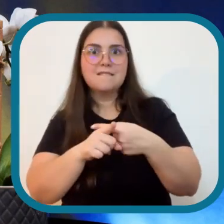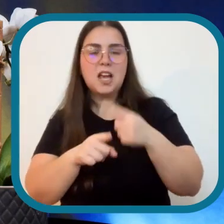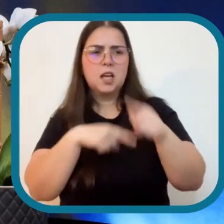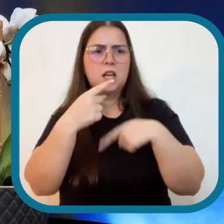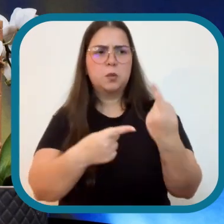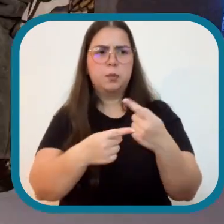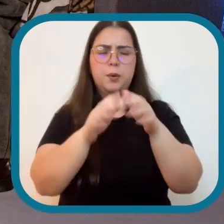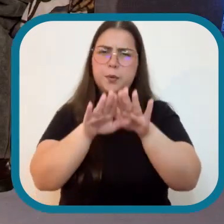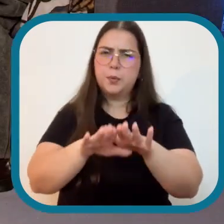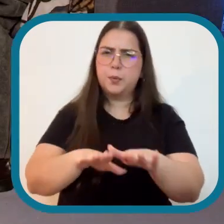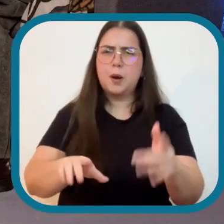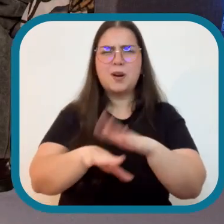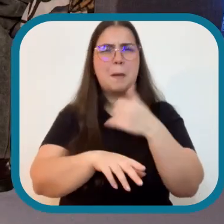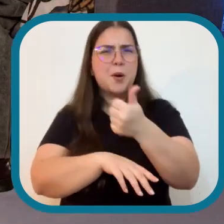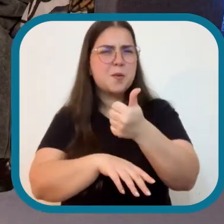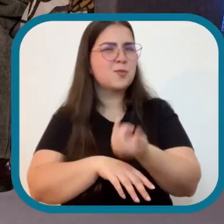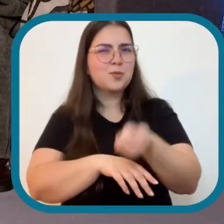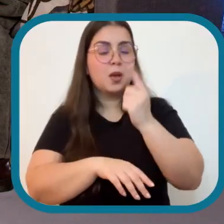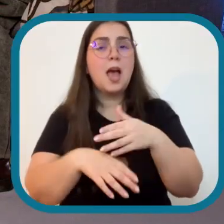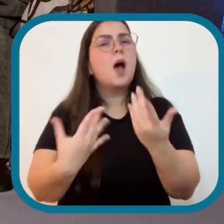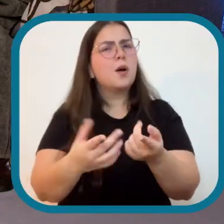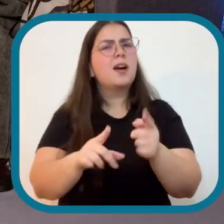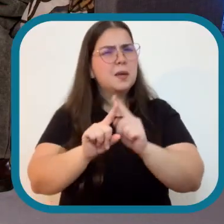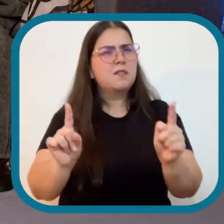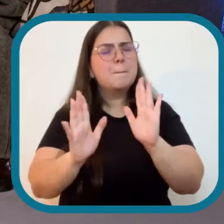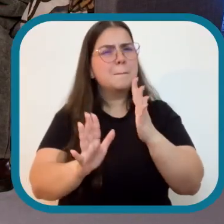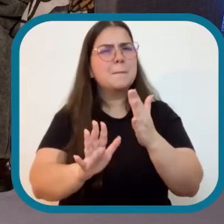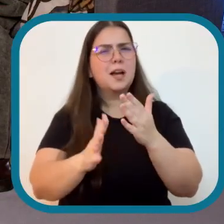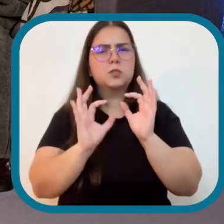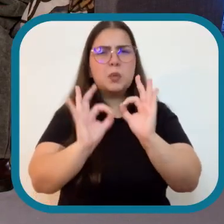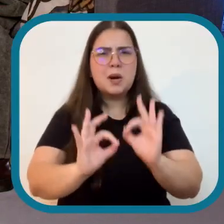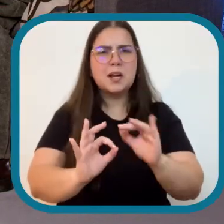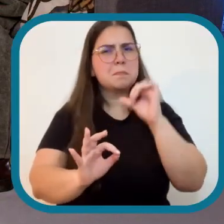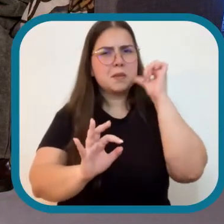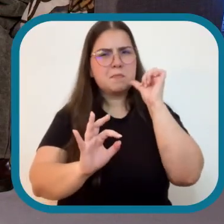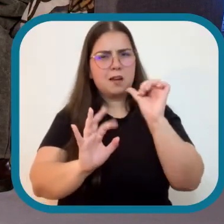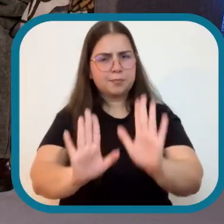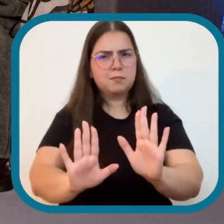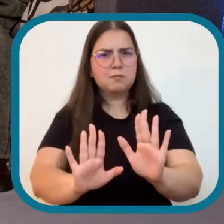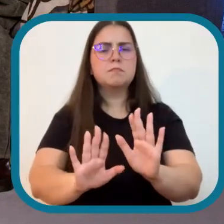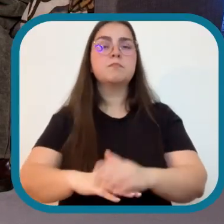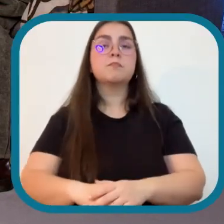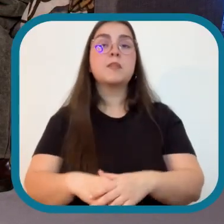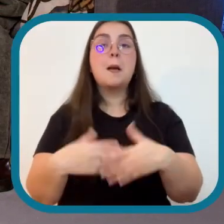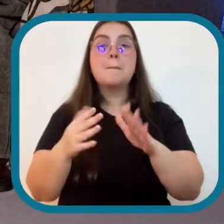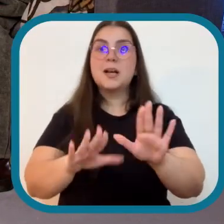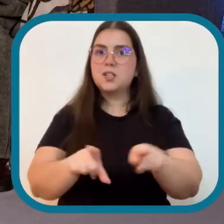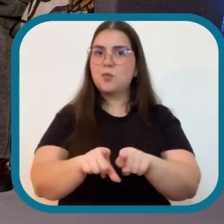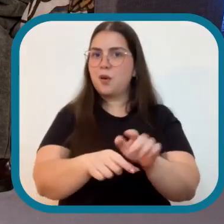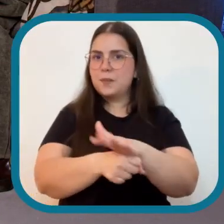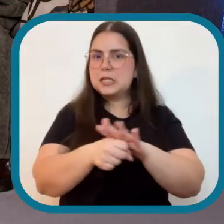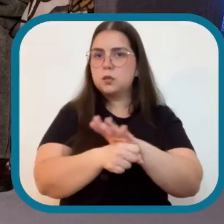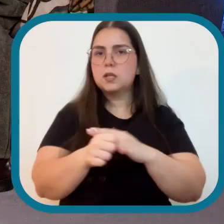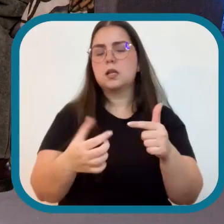era assim tão bom. Este parece ser diferente, mas ainda é cedo. Em todo o caso, eu acho que estamos numa situação em que, a